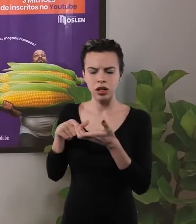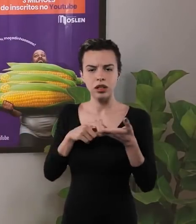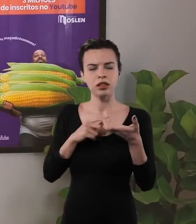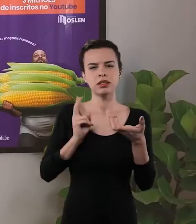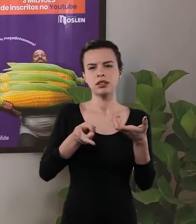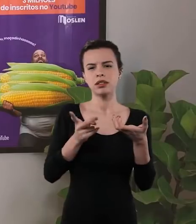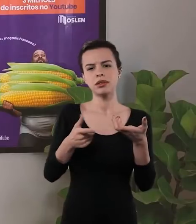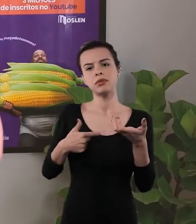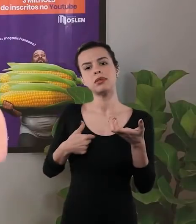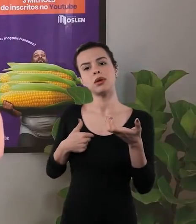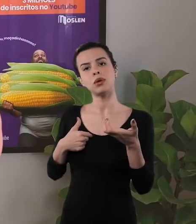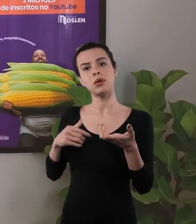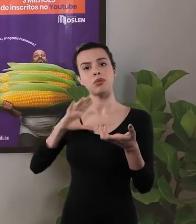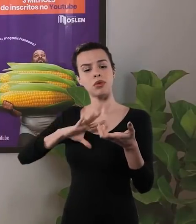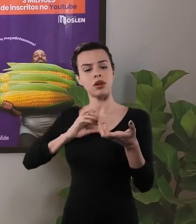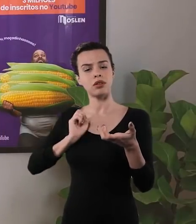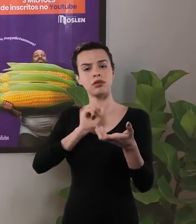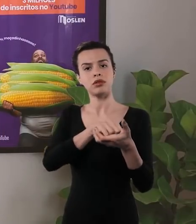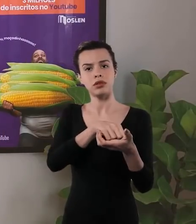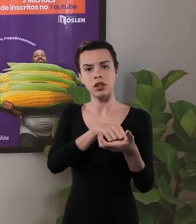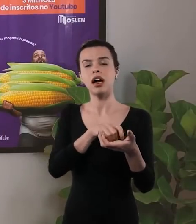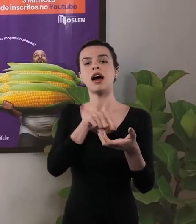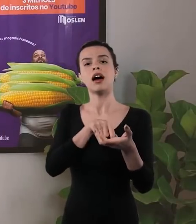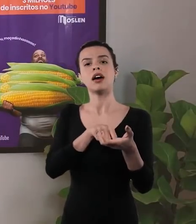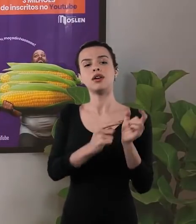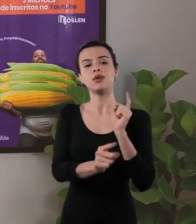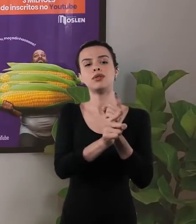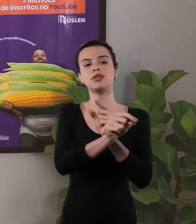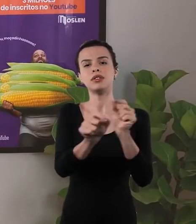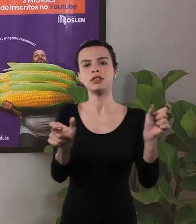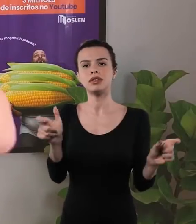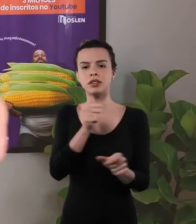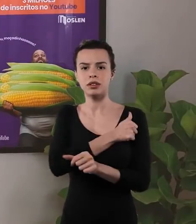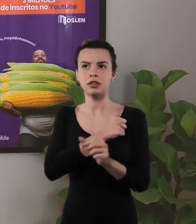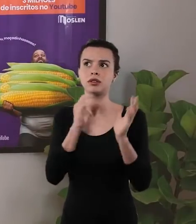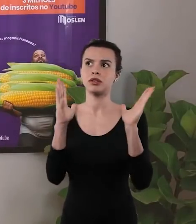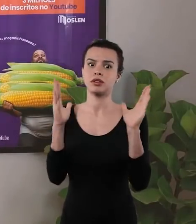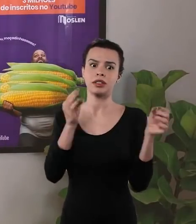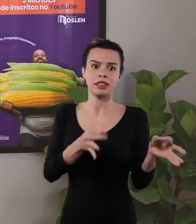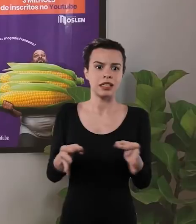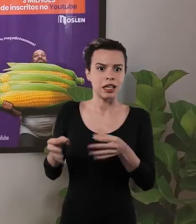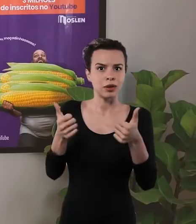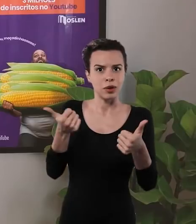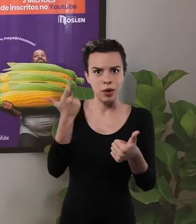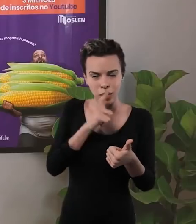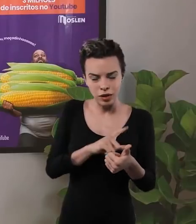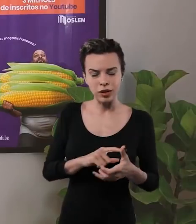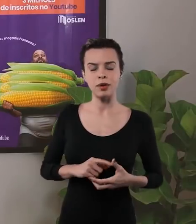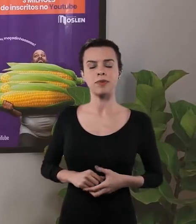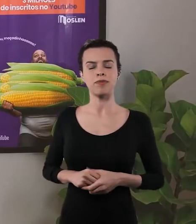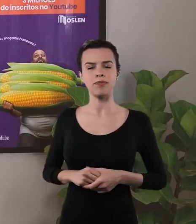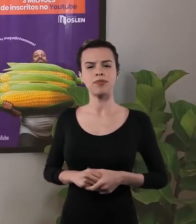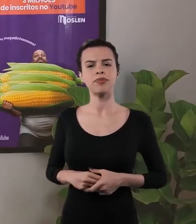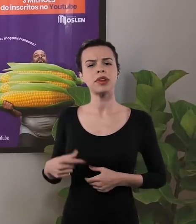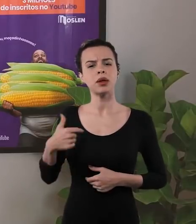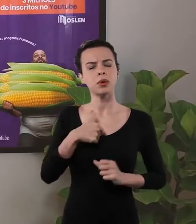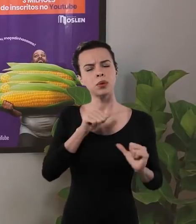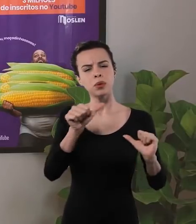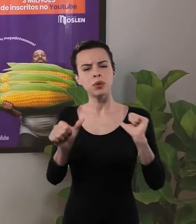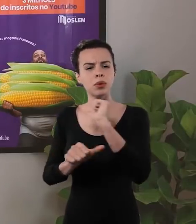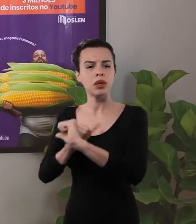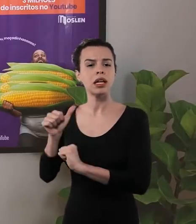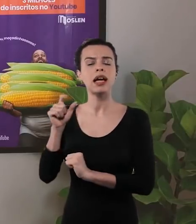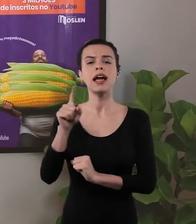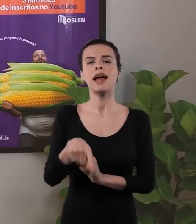observei, todos os alunos estavam com o celular na mão o tempo todo, eu falei, vou levar a língua portuguesa para dentro do celular para encontrar esses alunos lá dentro também, e graças a Deus deu muito certo esse